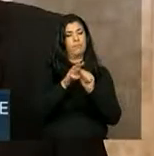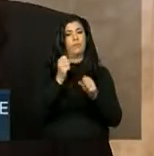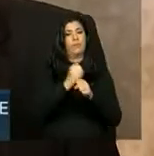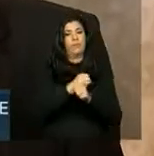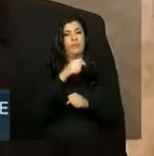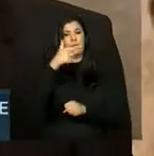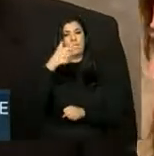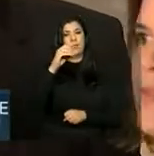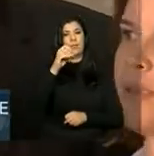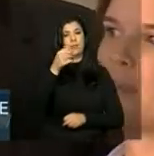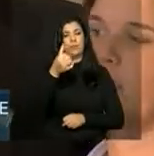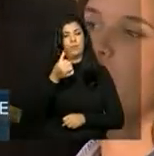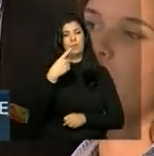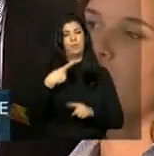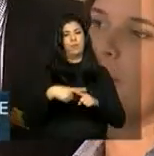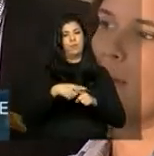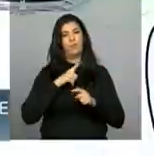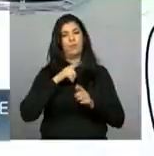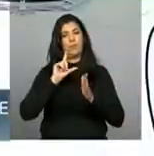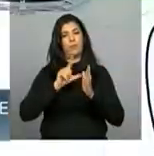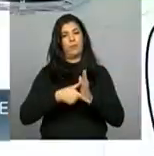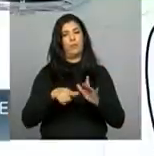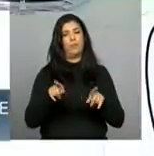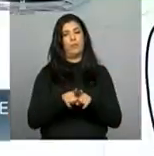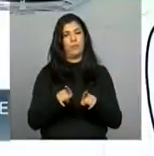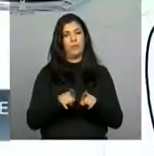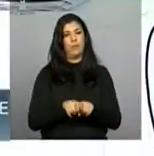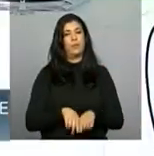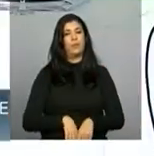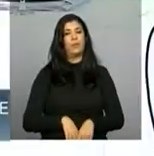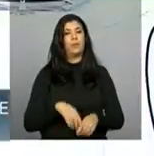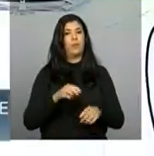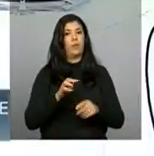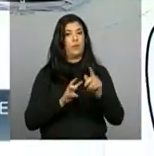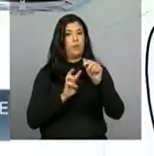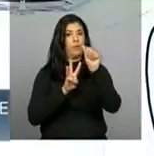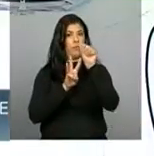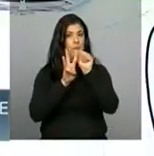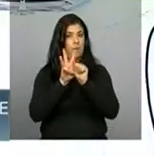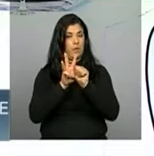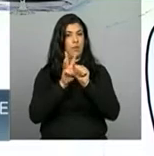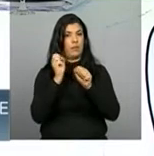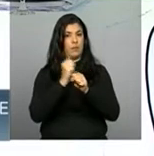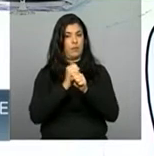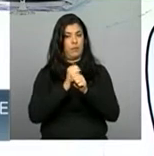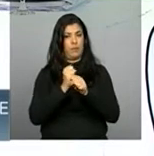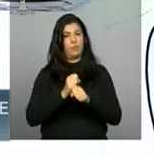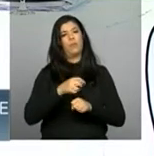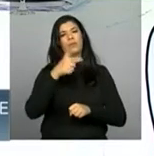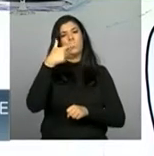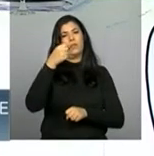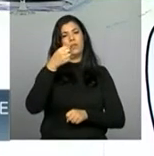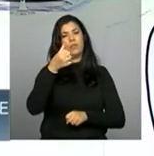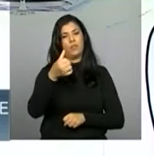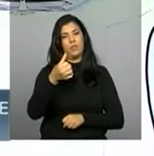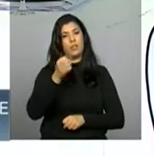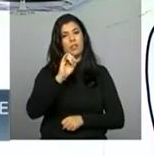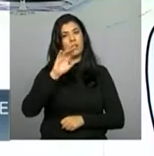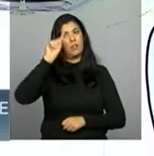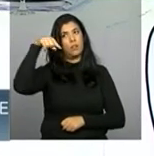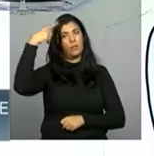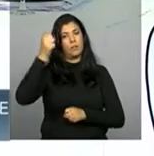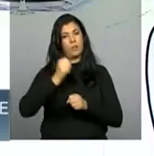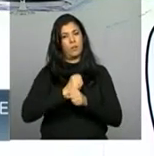nós tivemos um o mestre se não entregar até dezembro do ano que